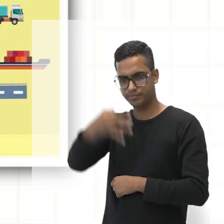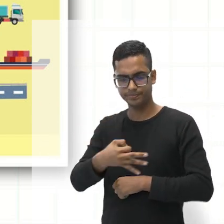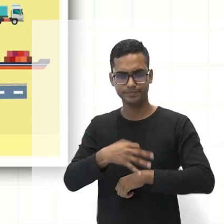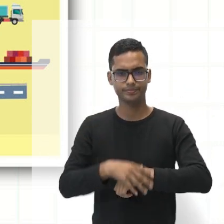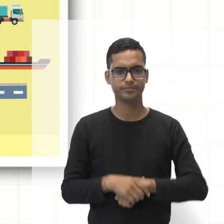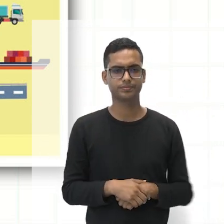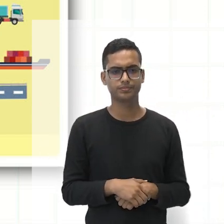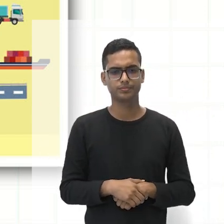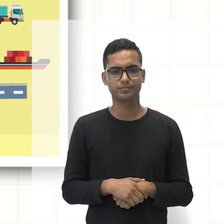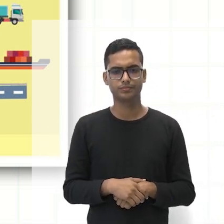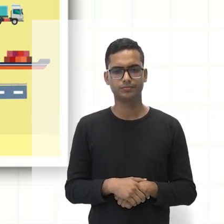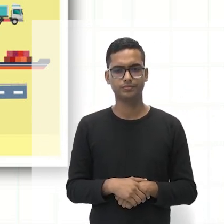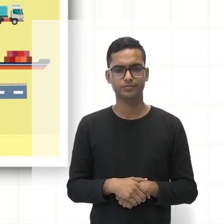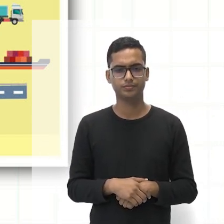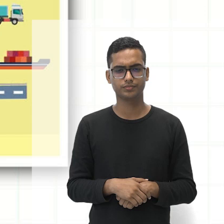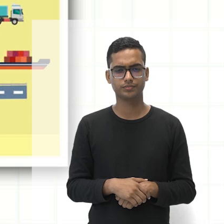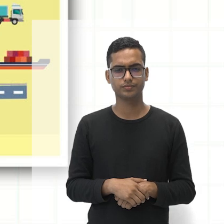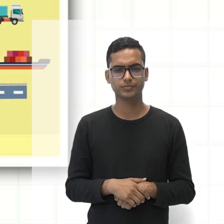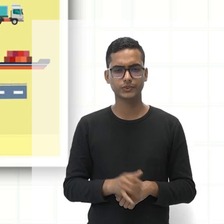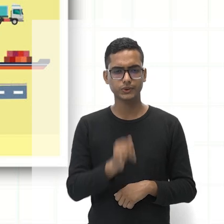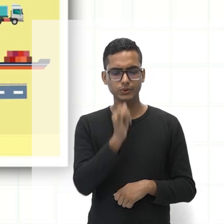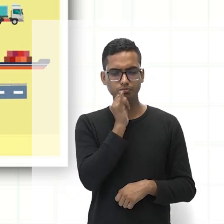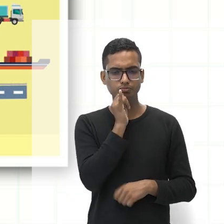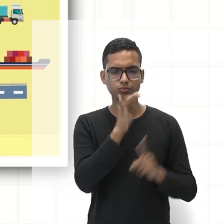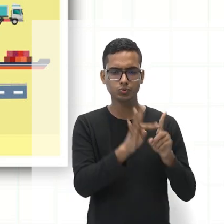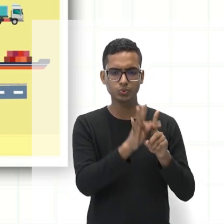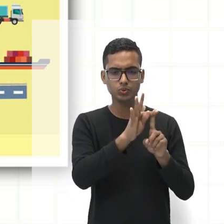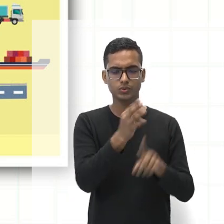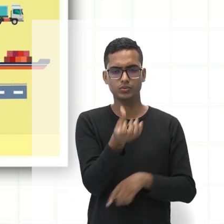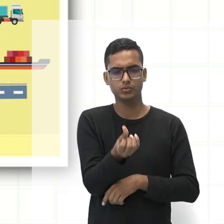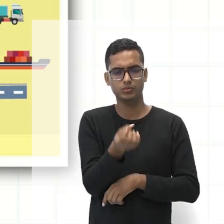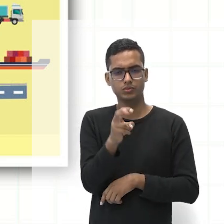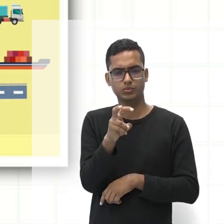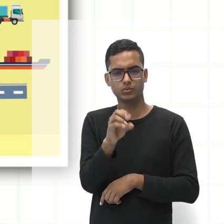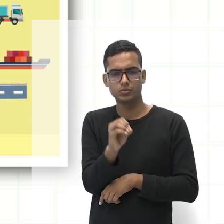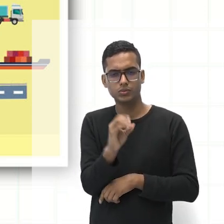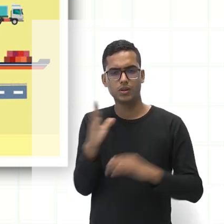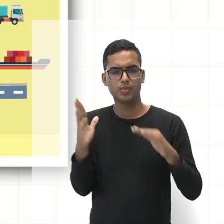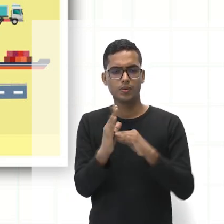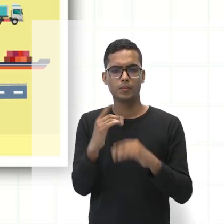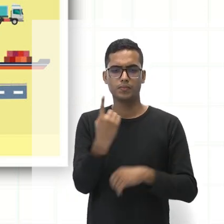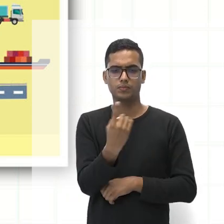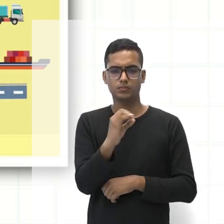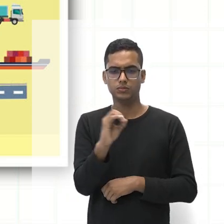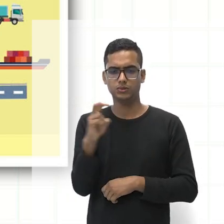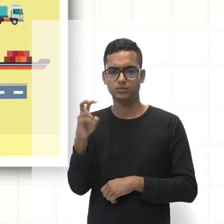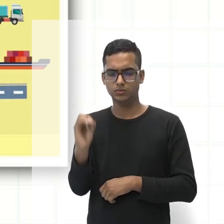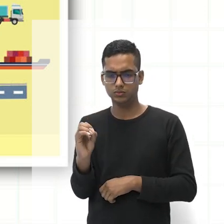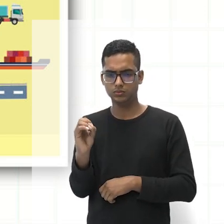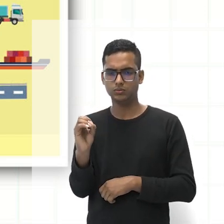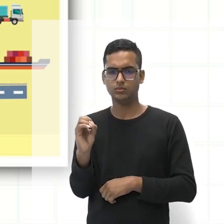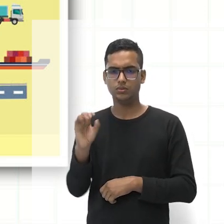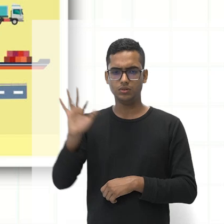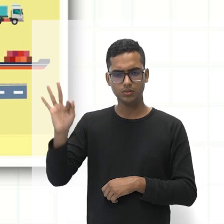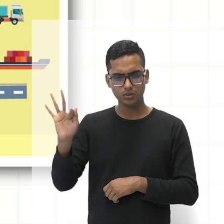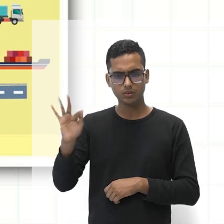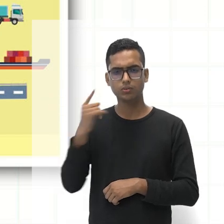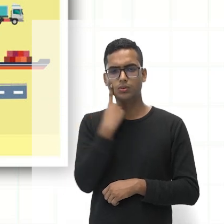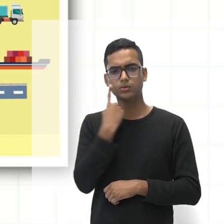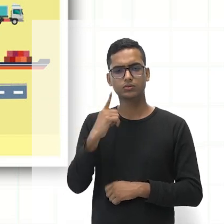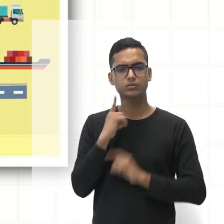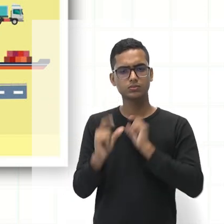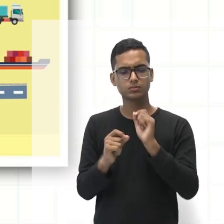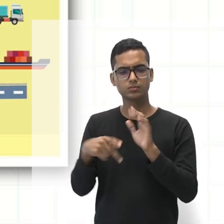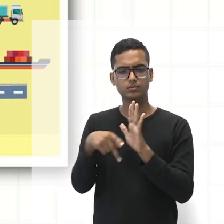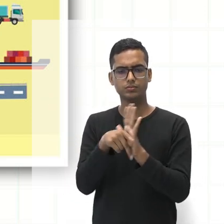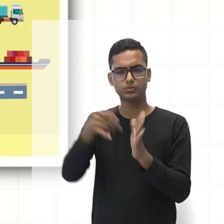aqui, por exemplo, a 650, 1050 graus Fahrenheit, nós vamos ter o